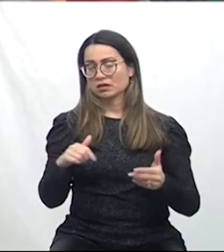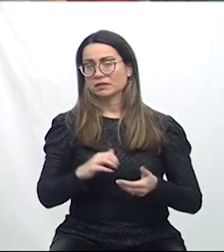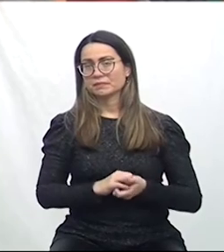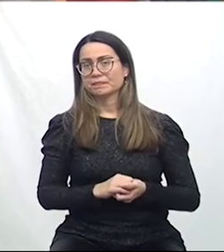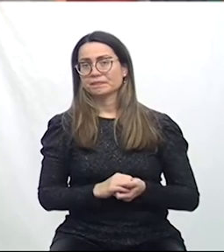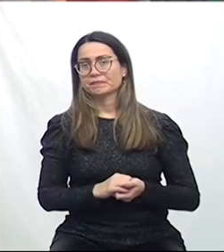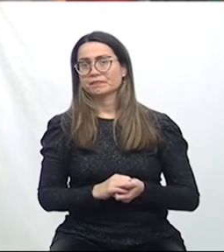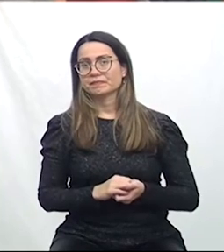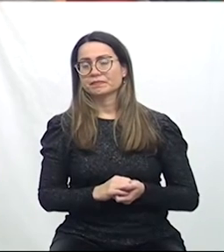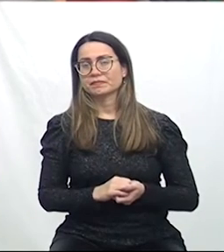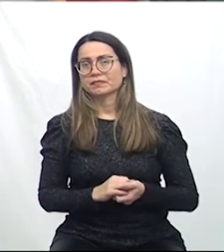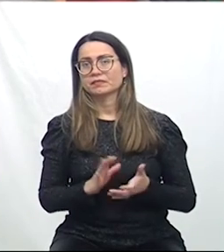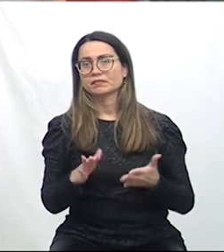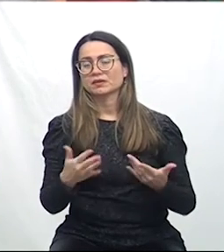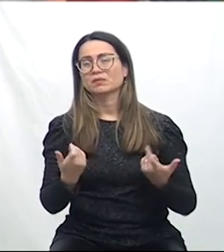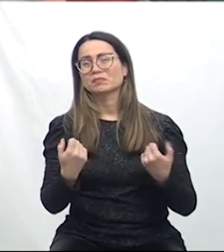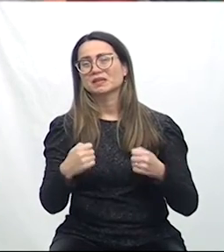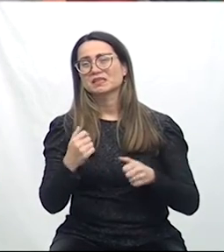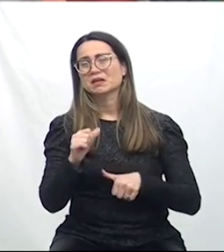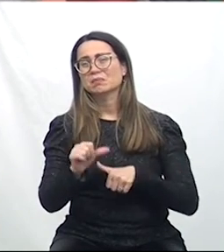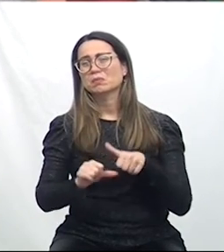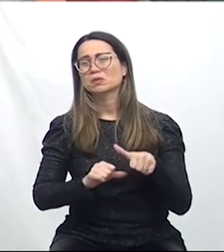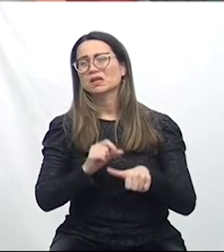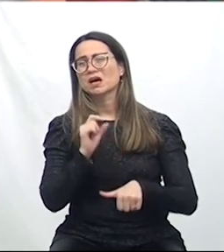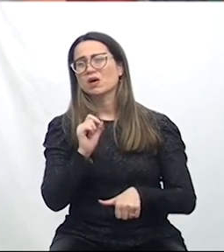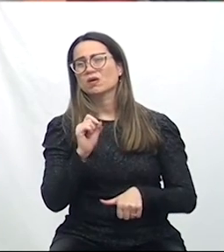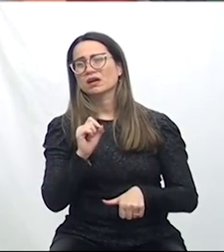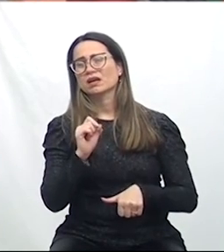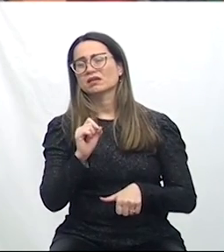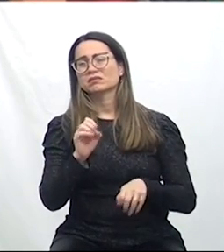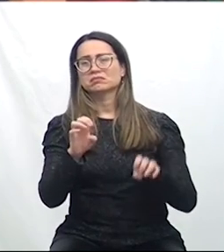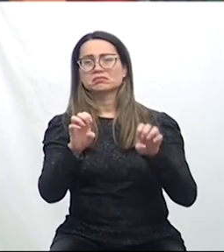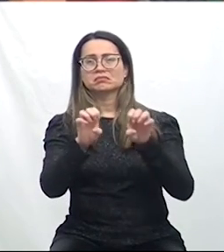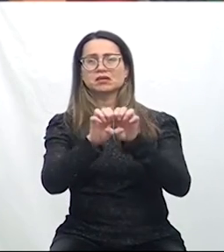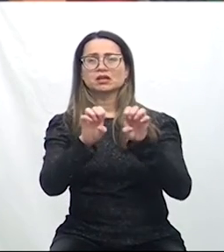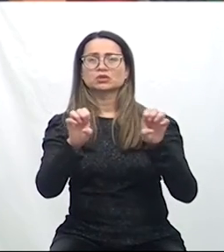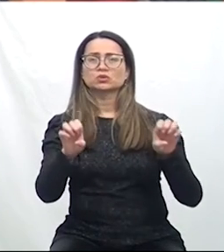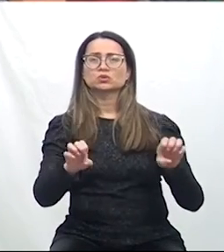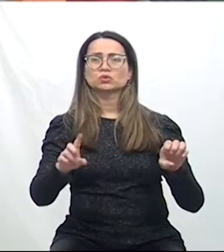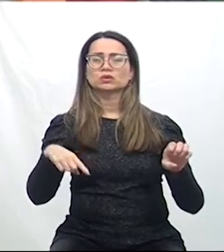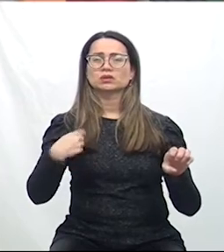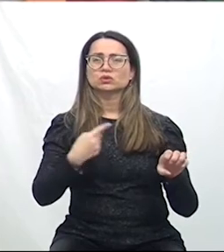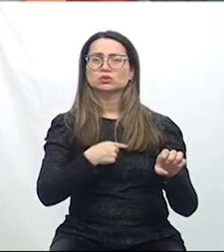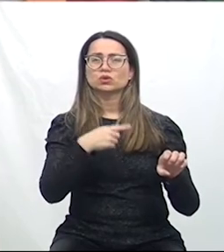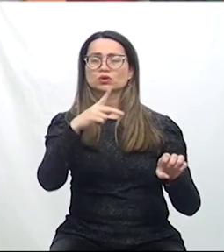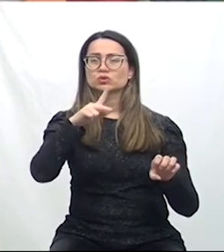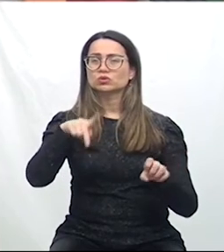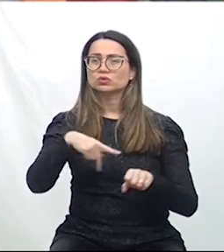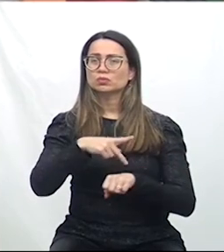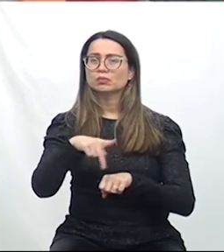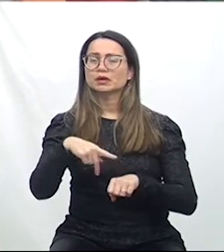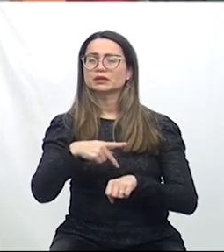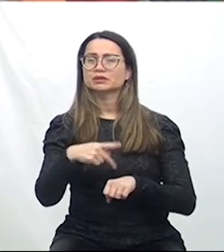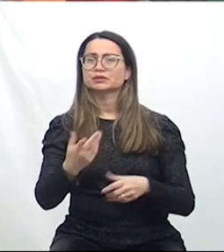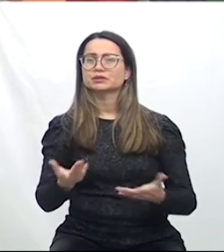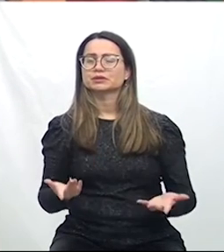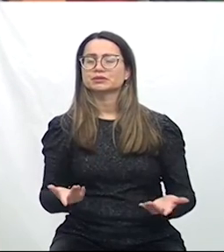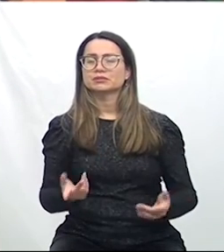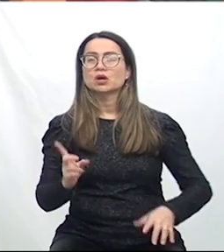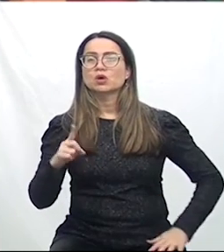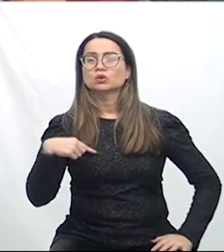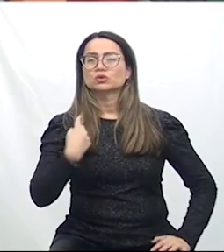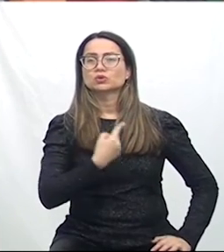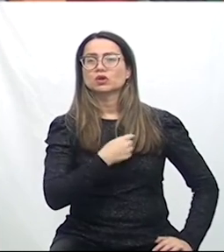gente tem que mudar mesmo é a estrutura do nosso país. Eu vi o nosso IDH hoje está em